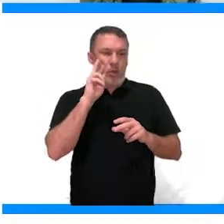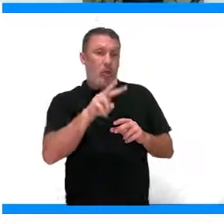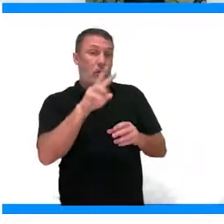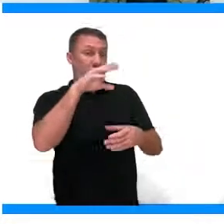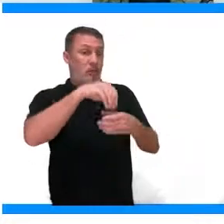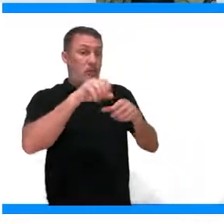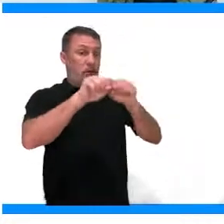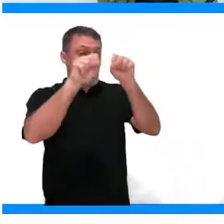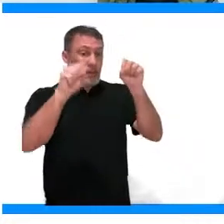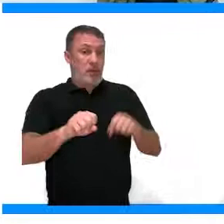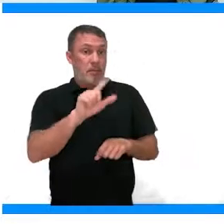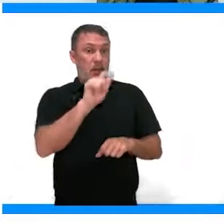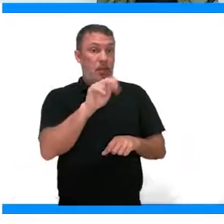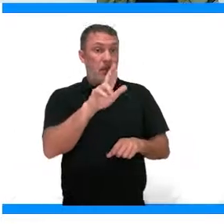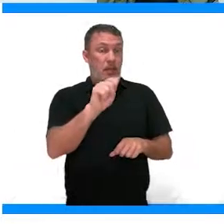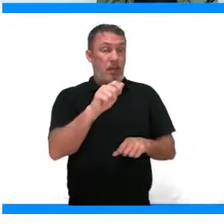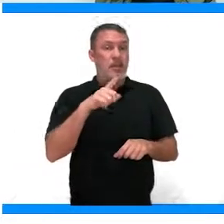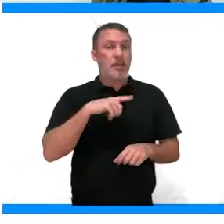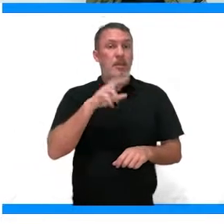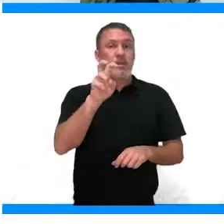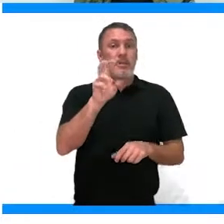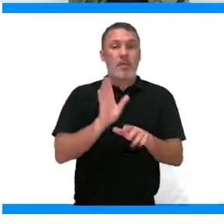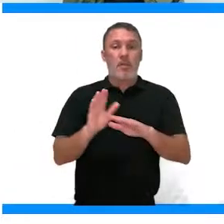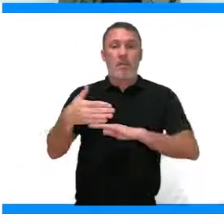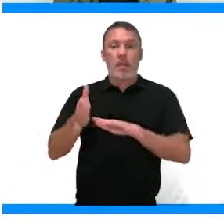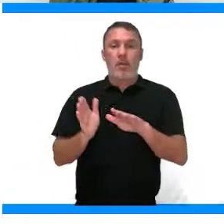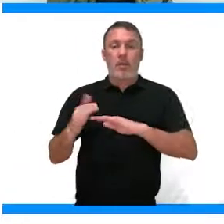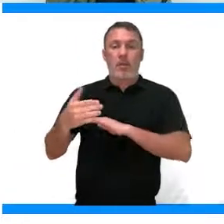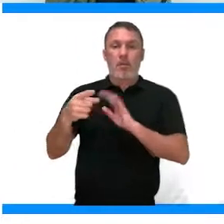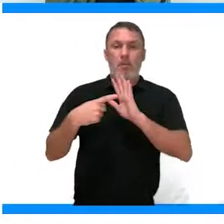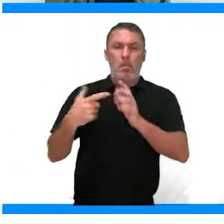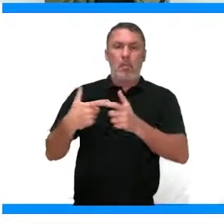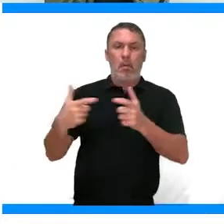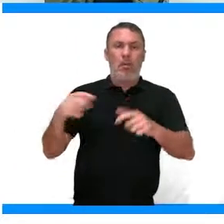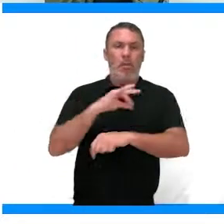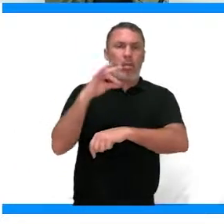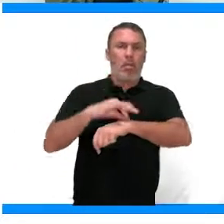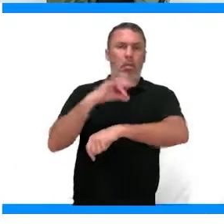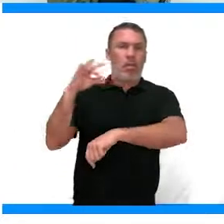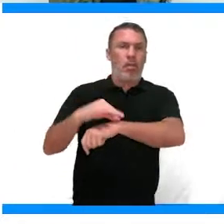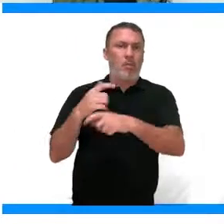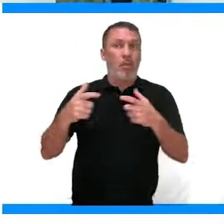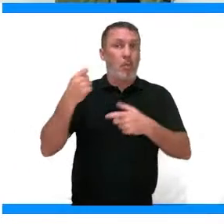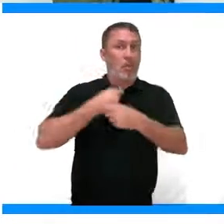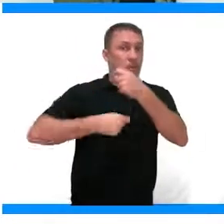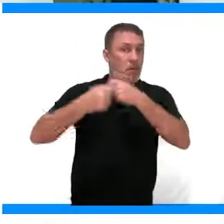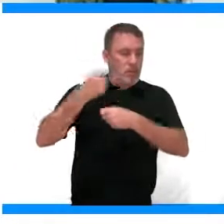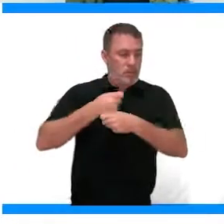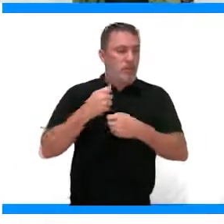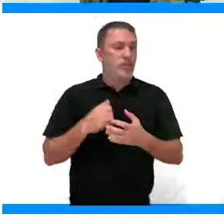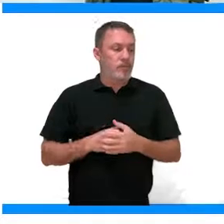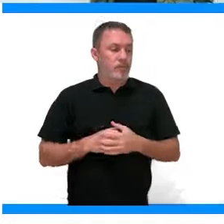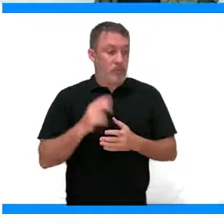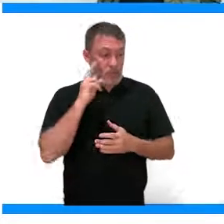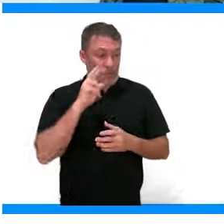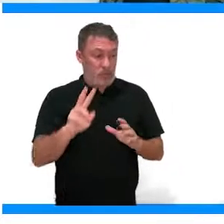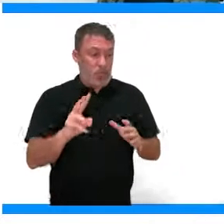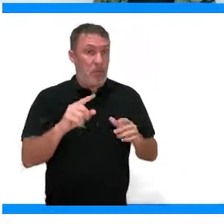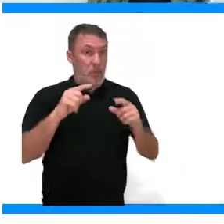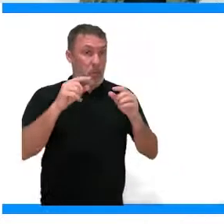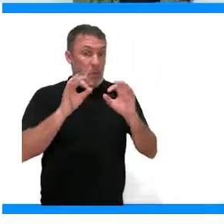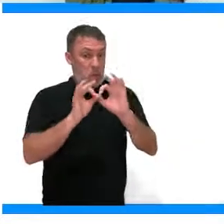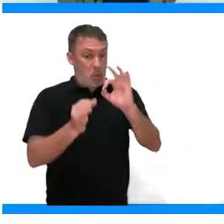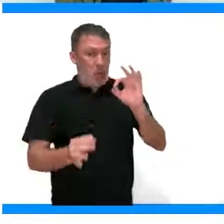analisou Lira de 5 bairros que apresentaram o maior índice de infestação no ano anterior. Vamos lá. Questão grande,